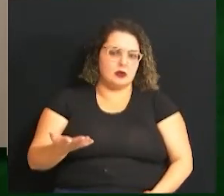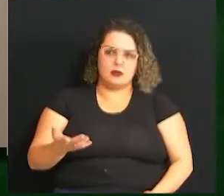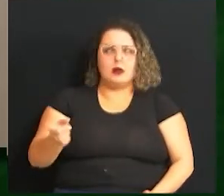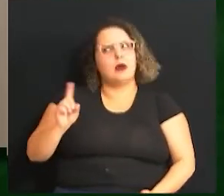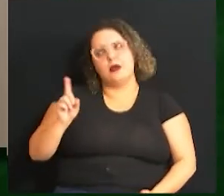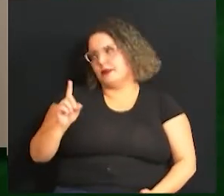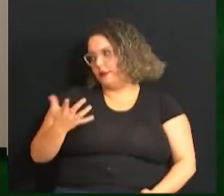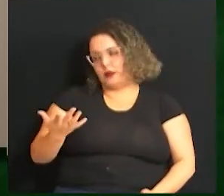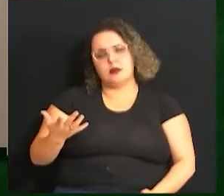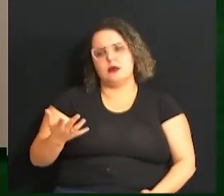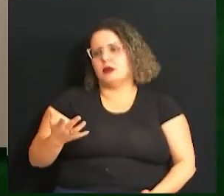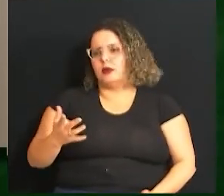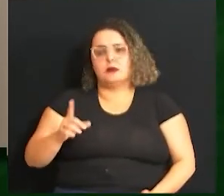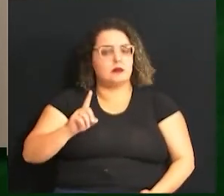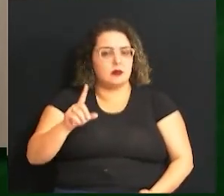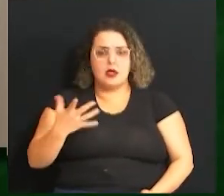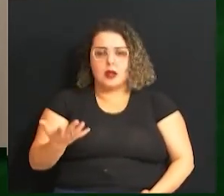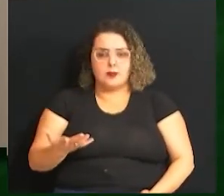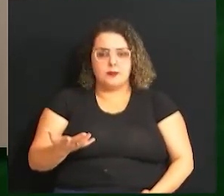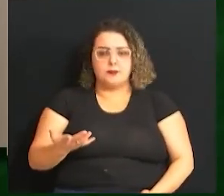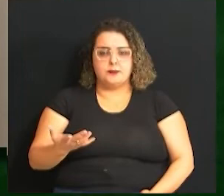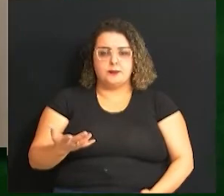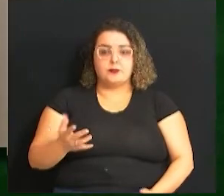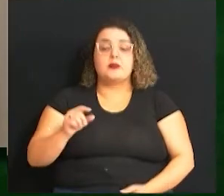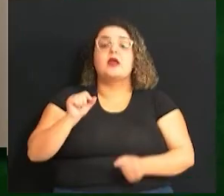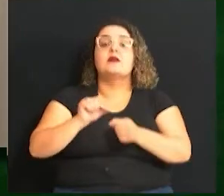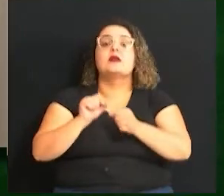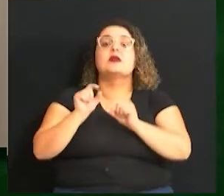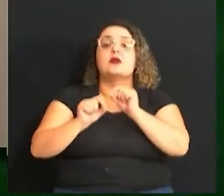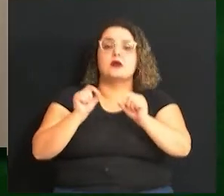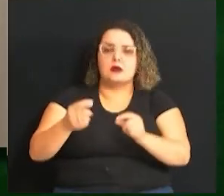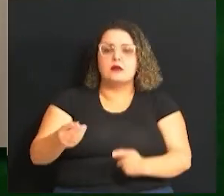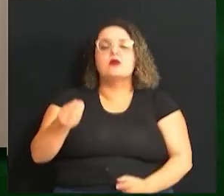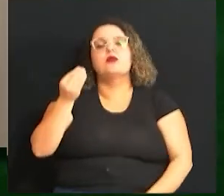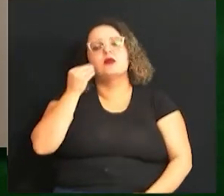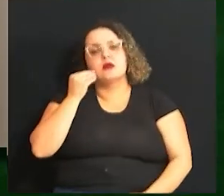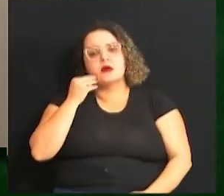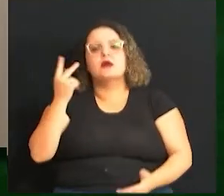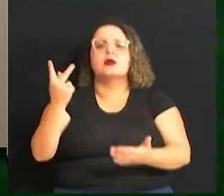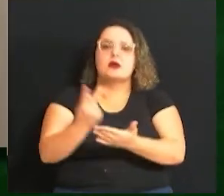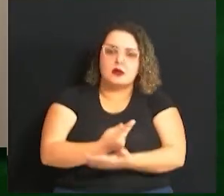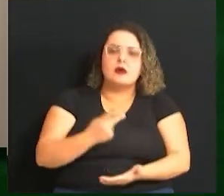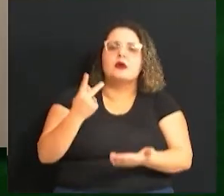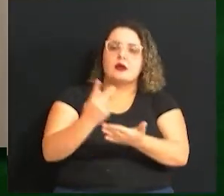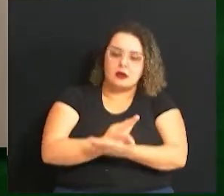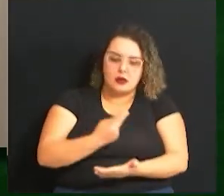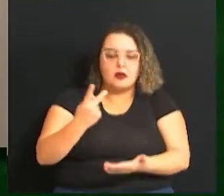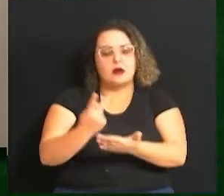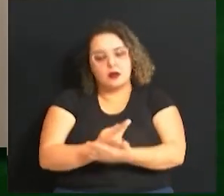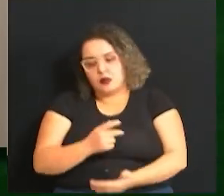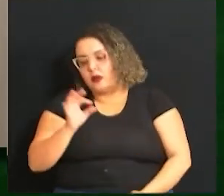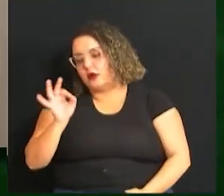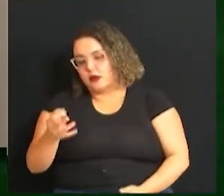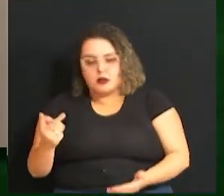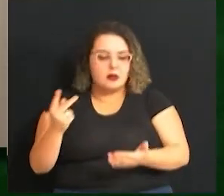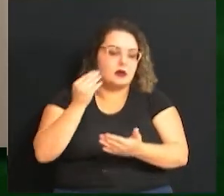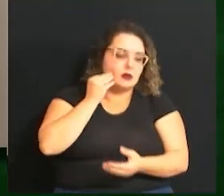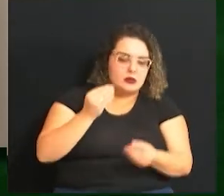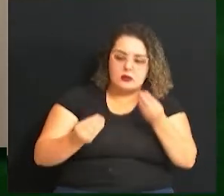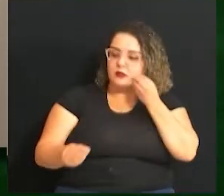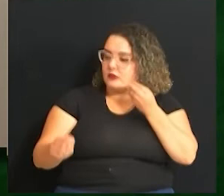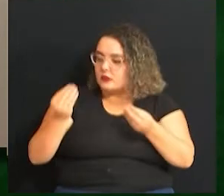dar certo. Não vai. A chance de... Não vai, entendeu? E ela vai fazer o quê? Ela vai tentar e errar e